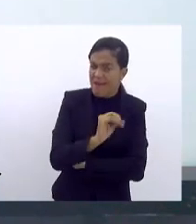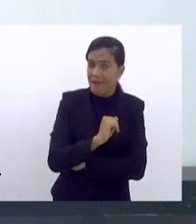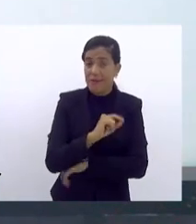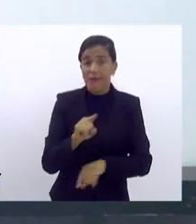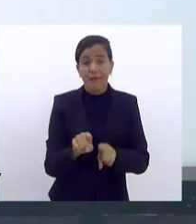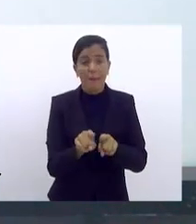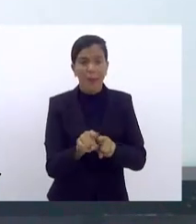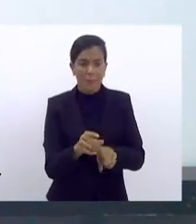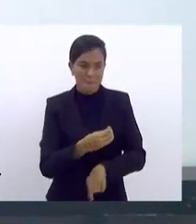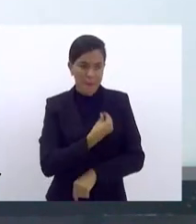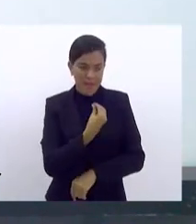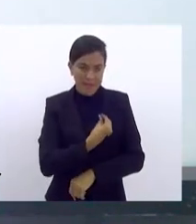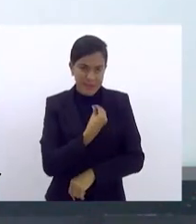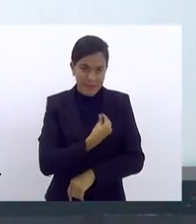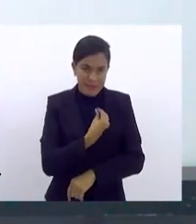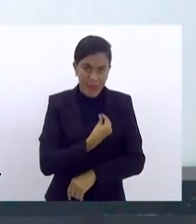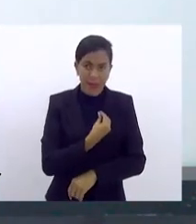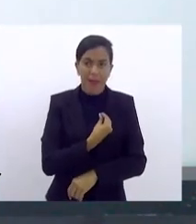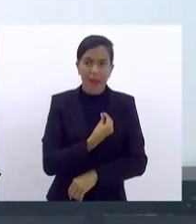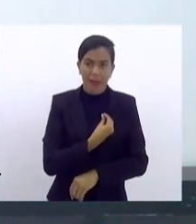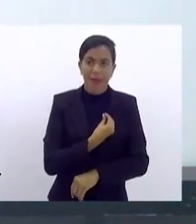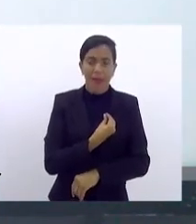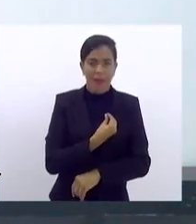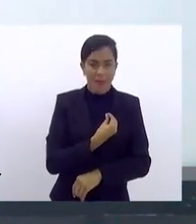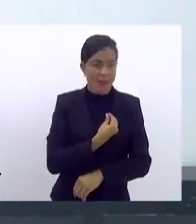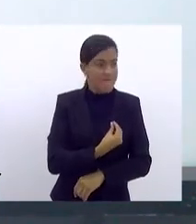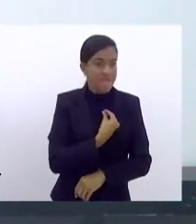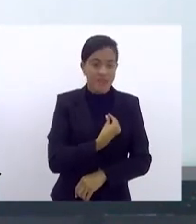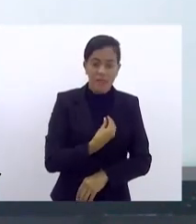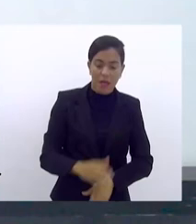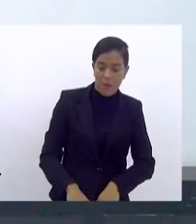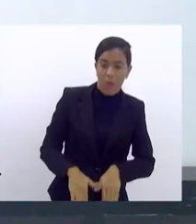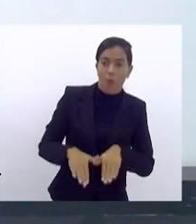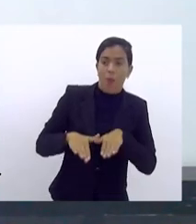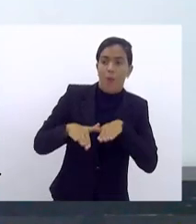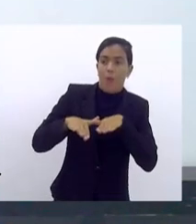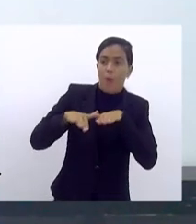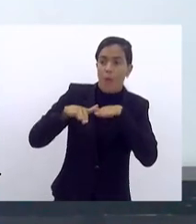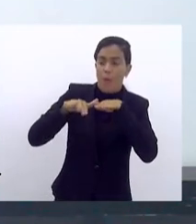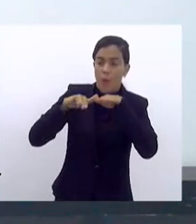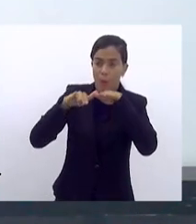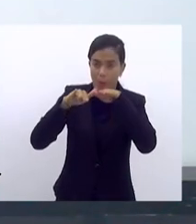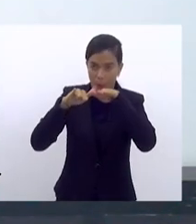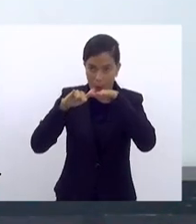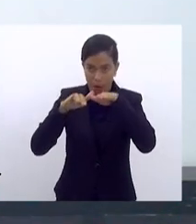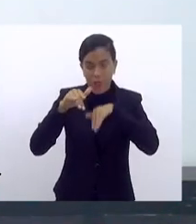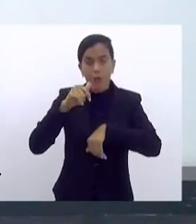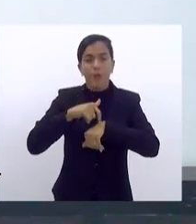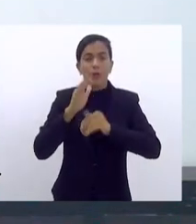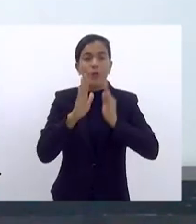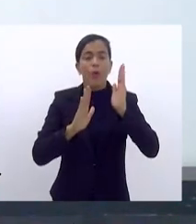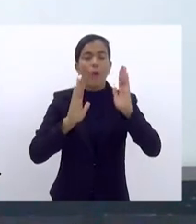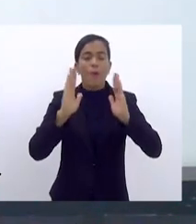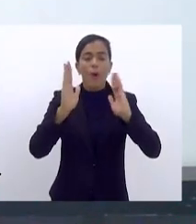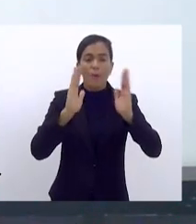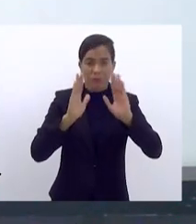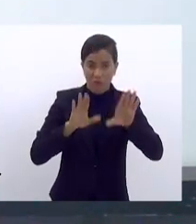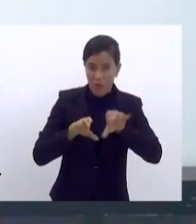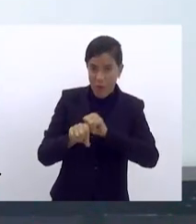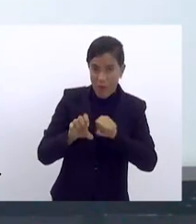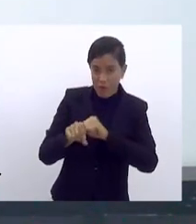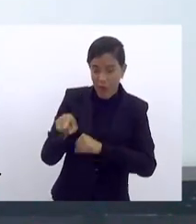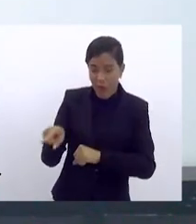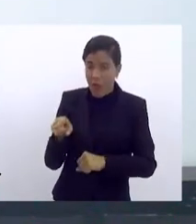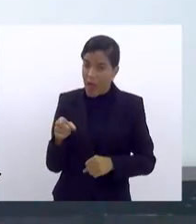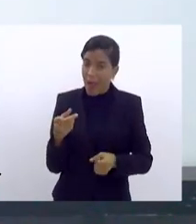participar parte grande da sua vida e no momento da sua formação pelos discentes é